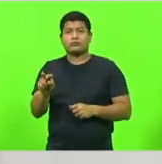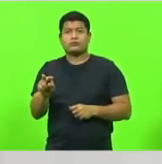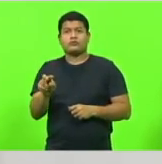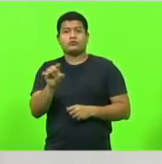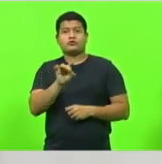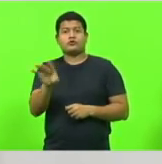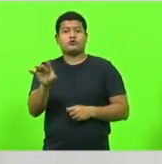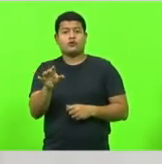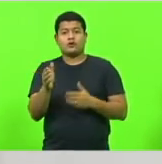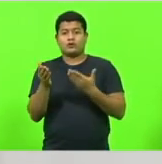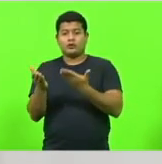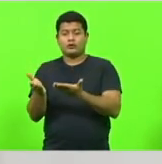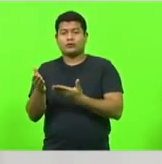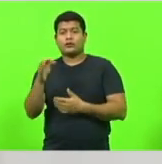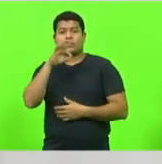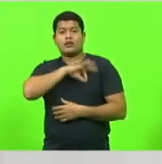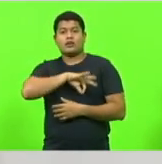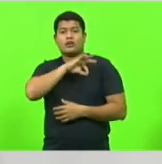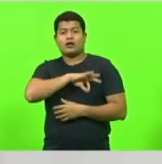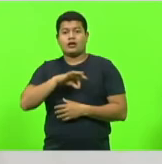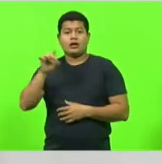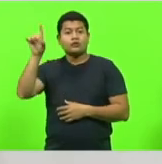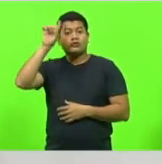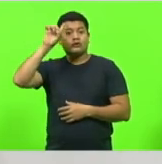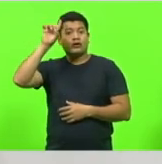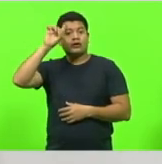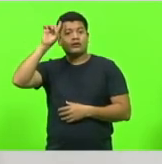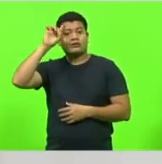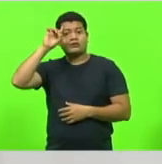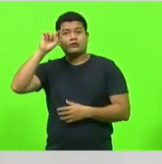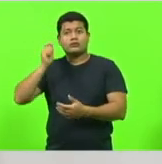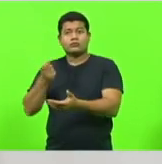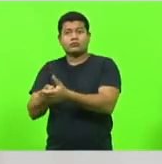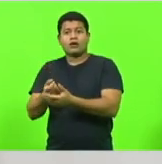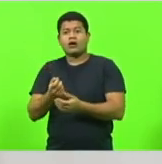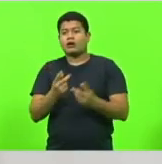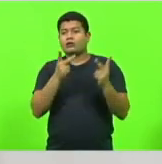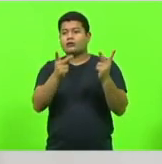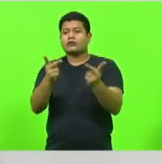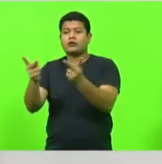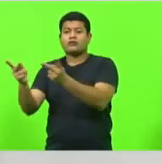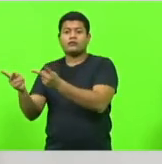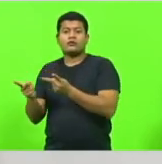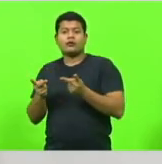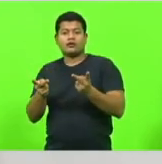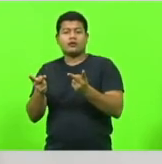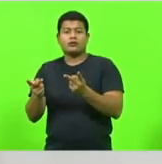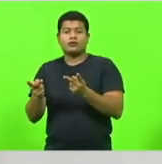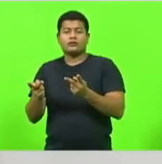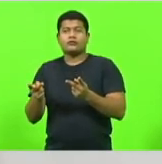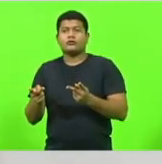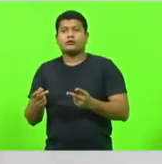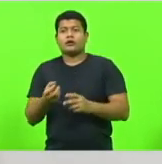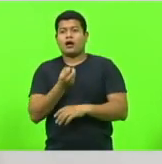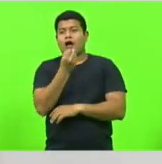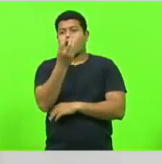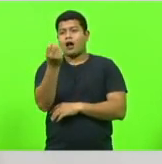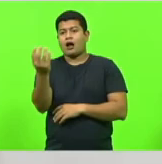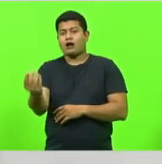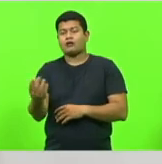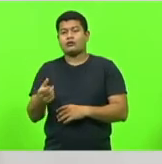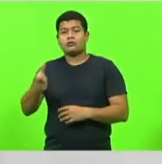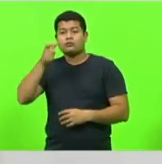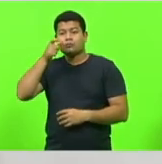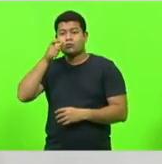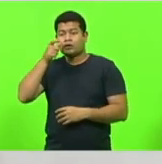valor de diárias para acompanhar essas borboleteadas, né, pelo Estado, acompanhando entrega por